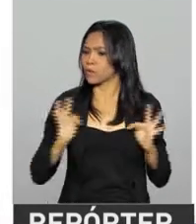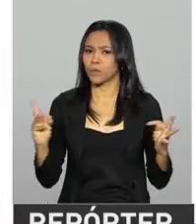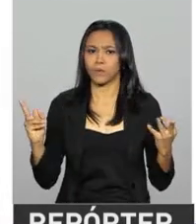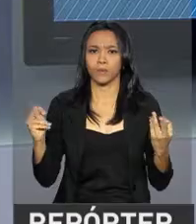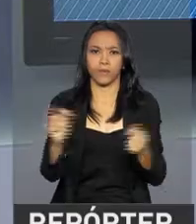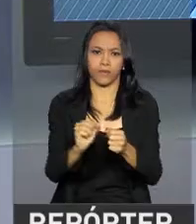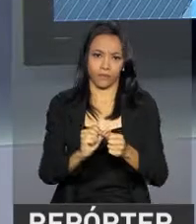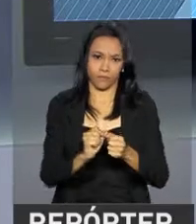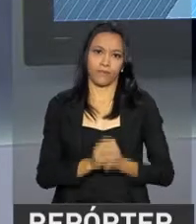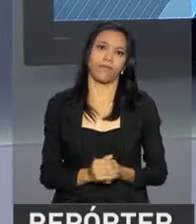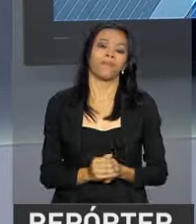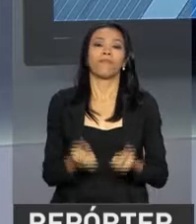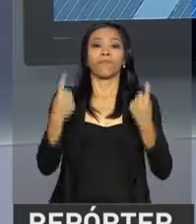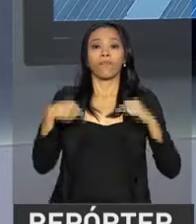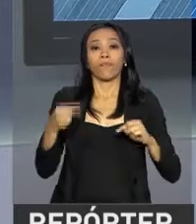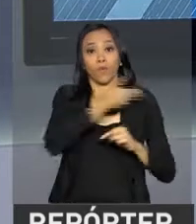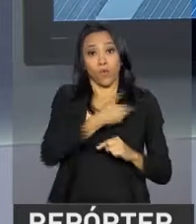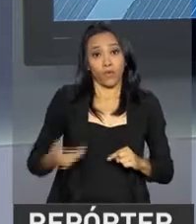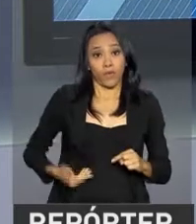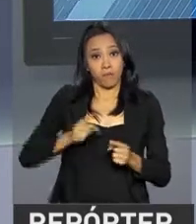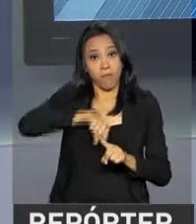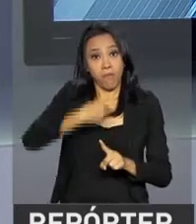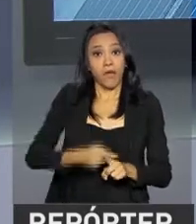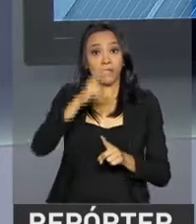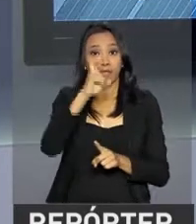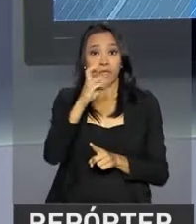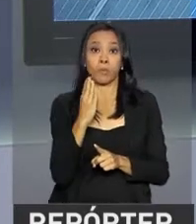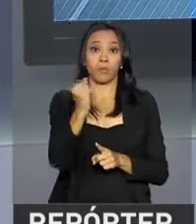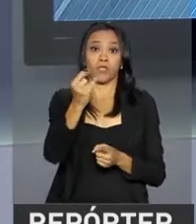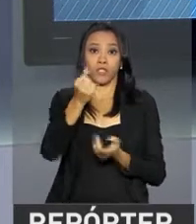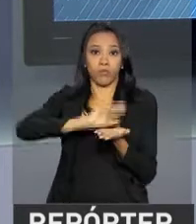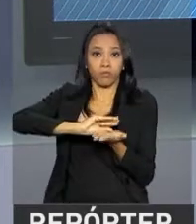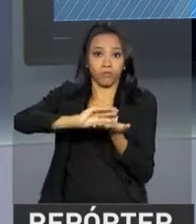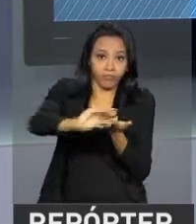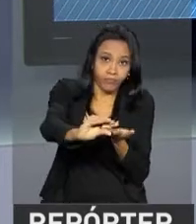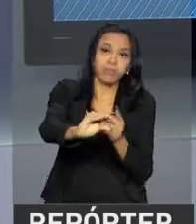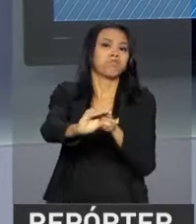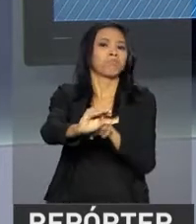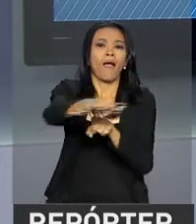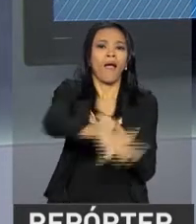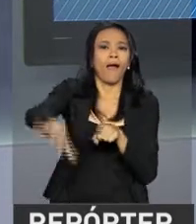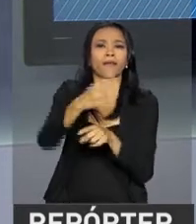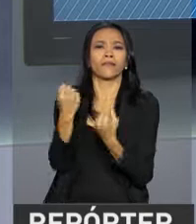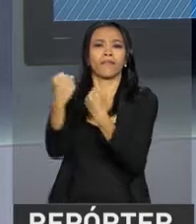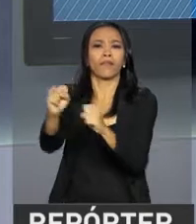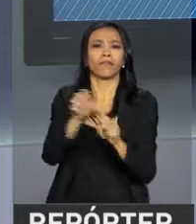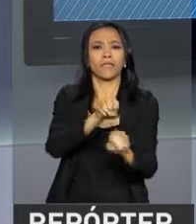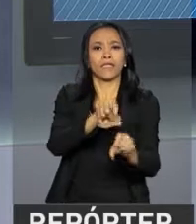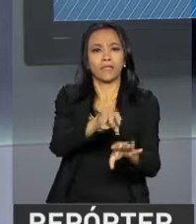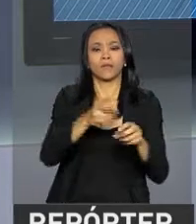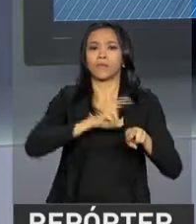setor. O governo libera mais 5 bilhões de reais do orçamento da União para áreas como defesa, educação